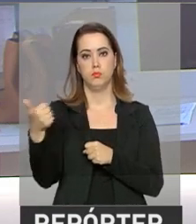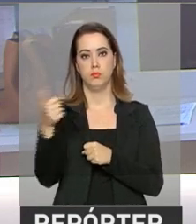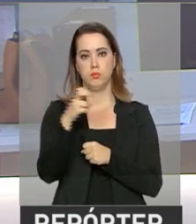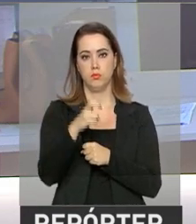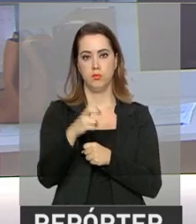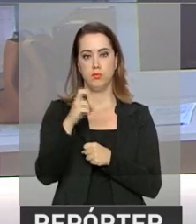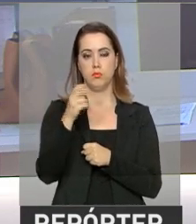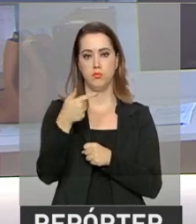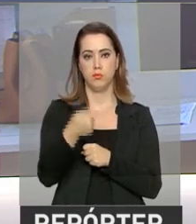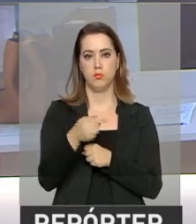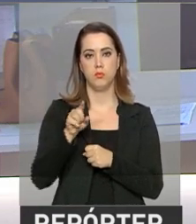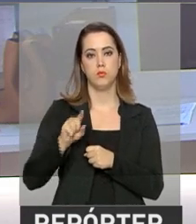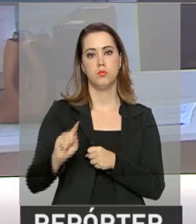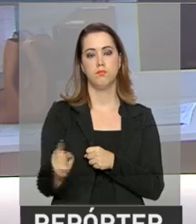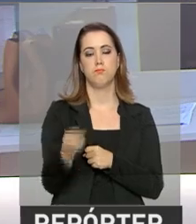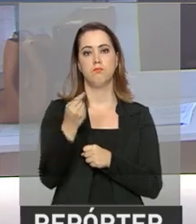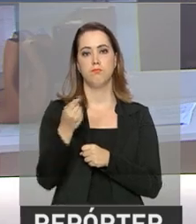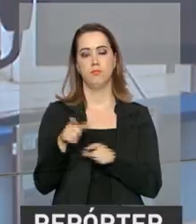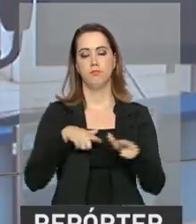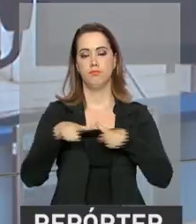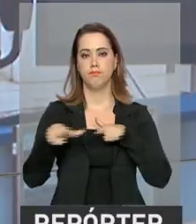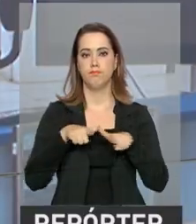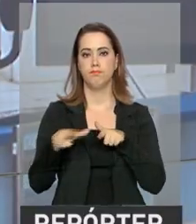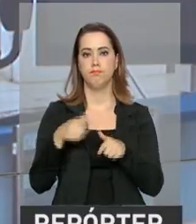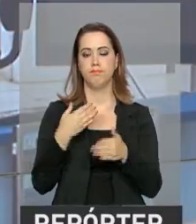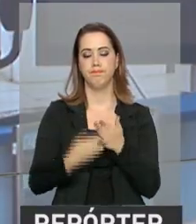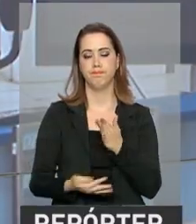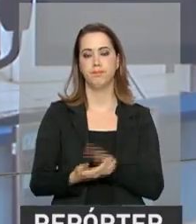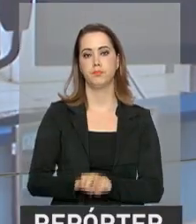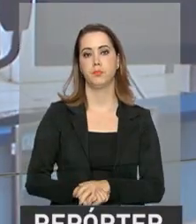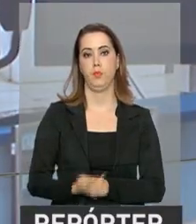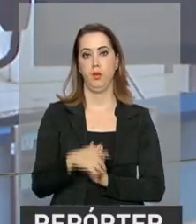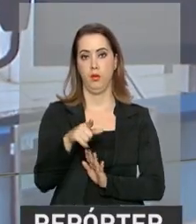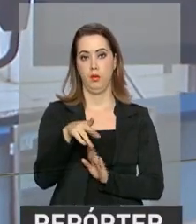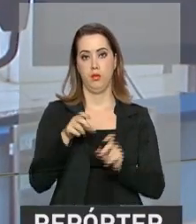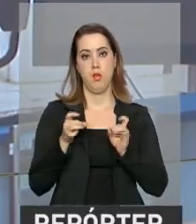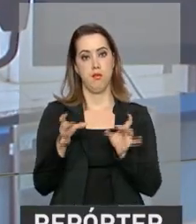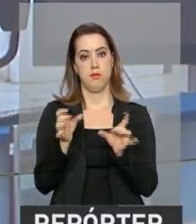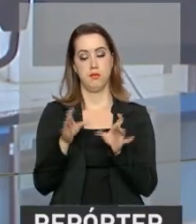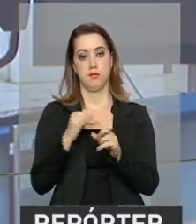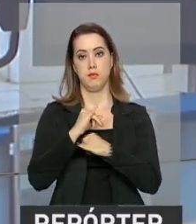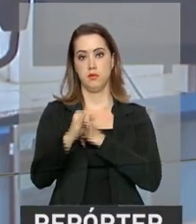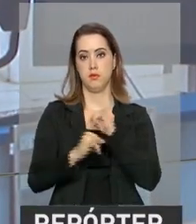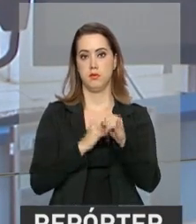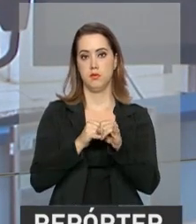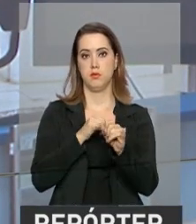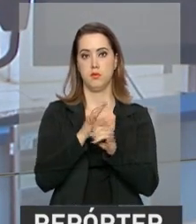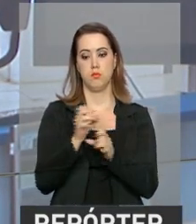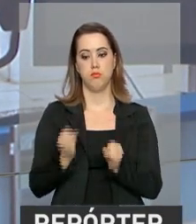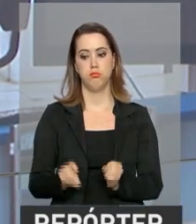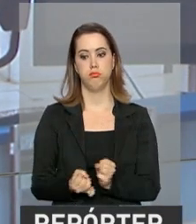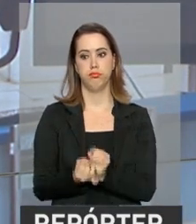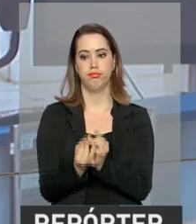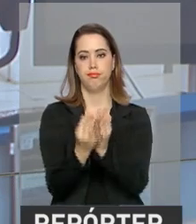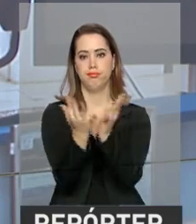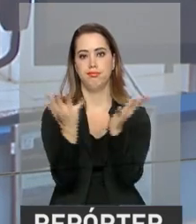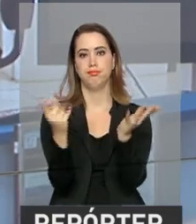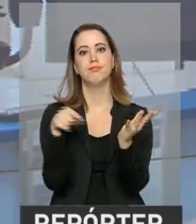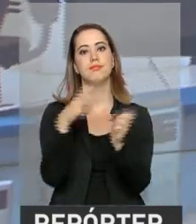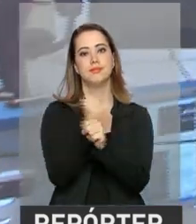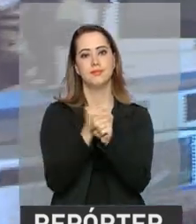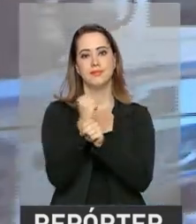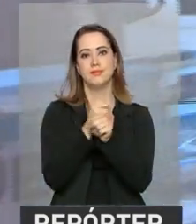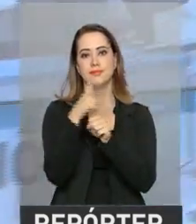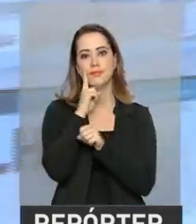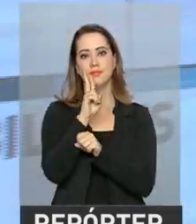157.900 postos de trabalho e as vendas pela internet tiveram crescimento expressivo nos últimos anos vamos